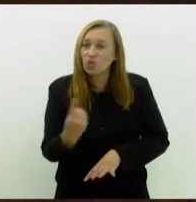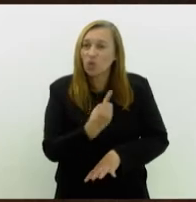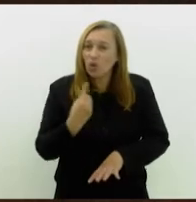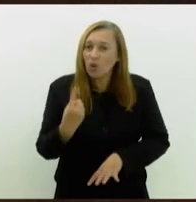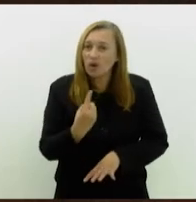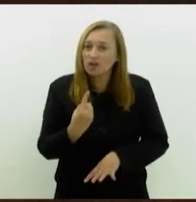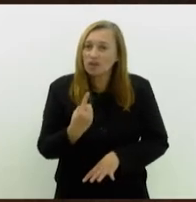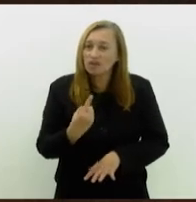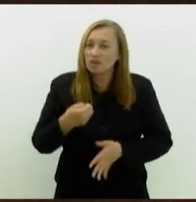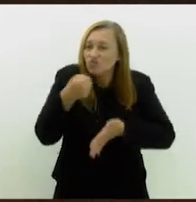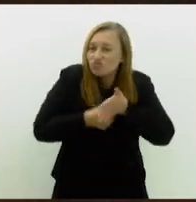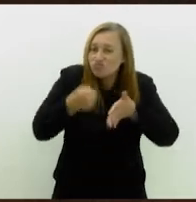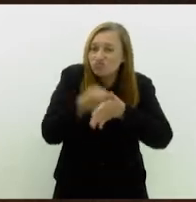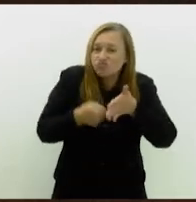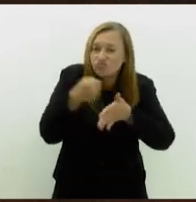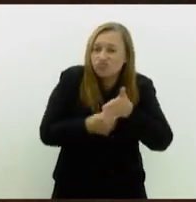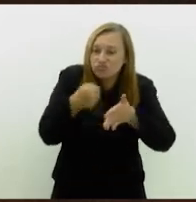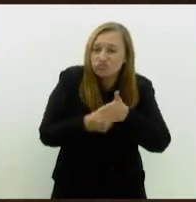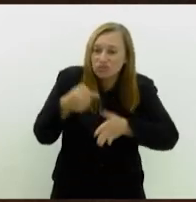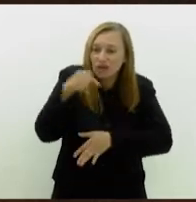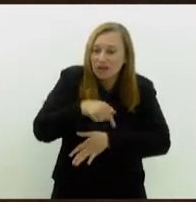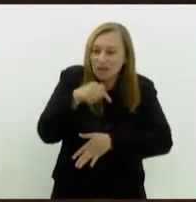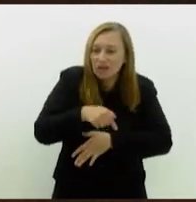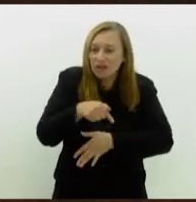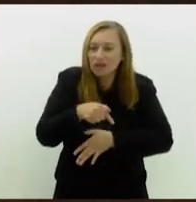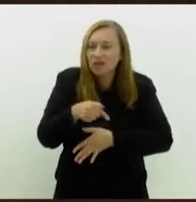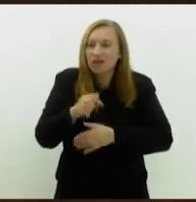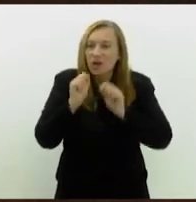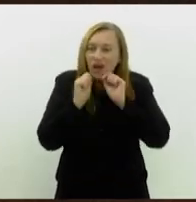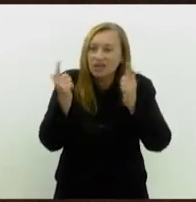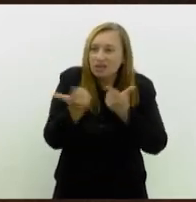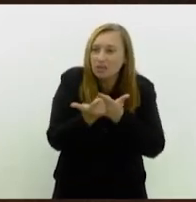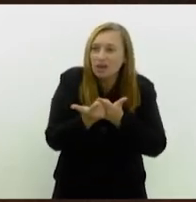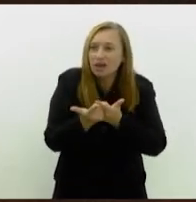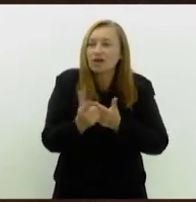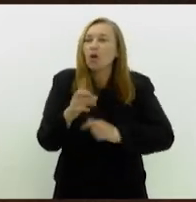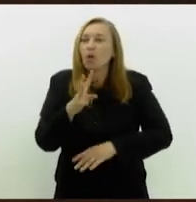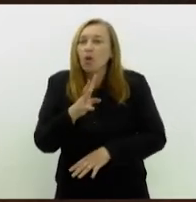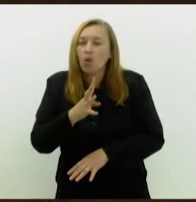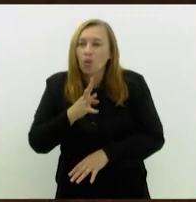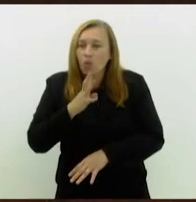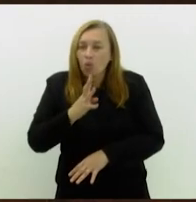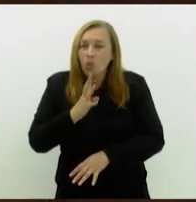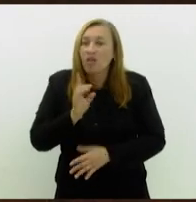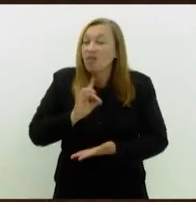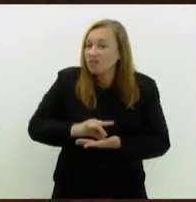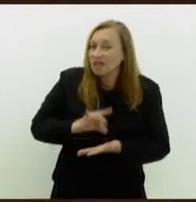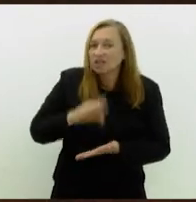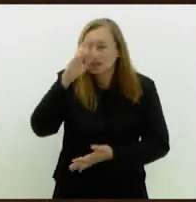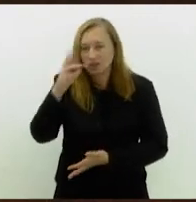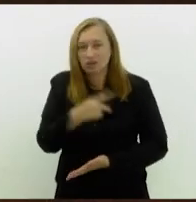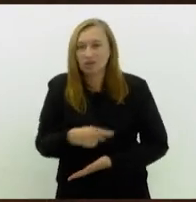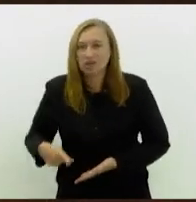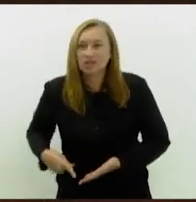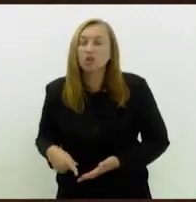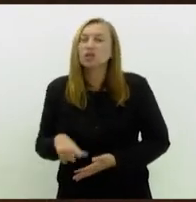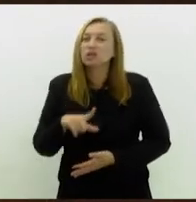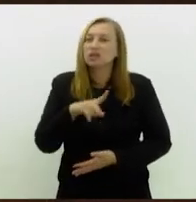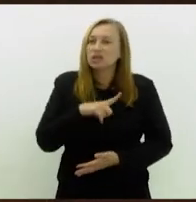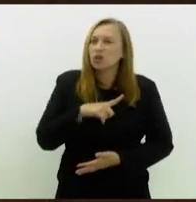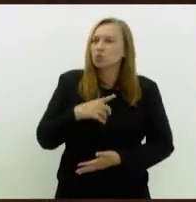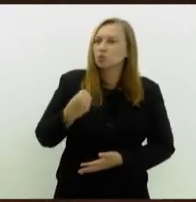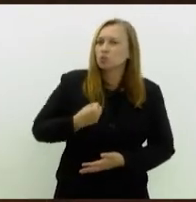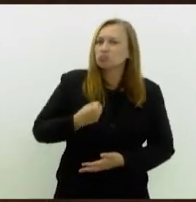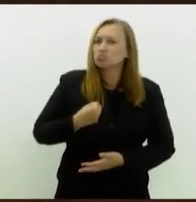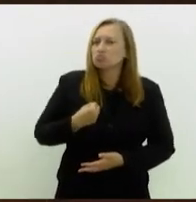travamos uma batalha aqui na própria Assembleia Legislativa para serem reconhecidos na verdade senhora Presidente tem um número